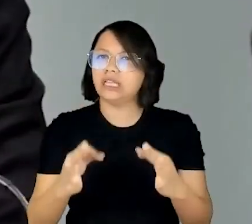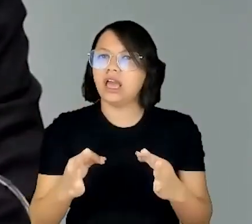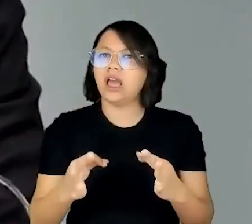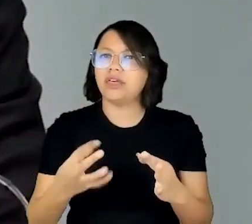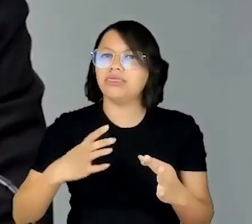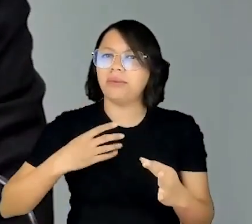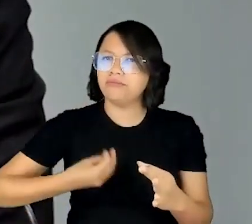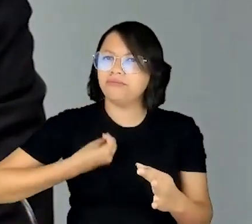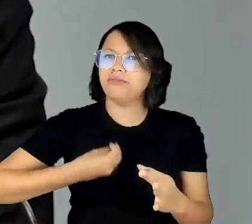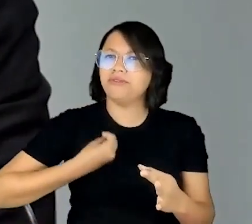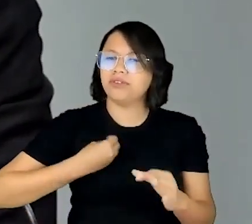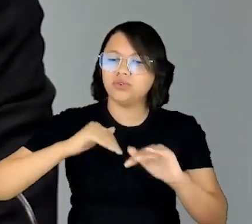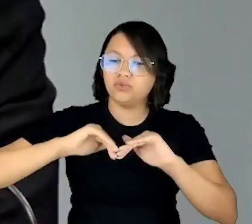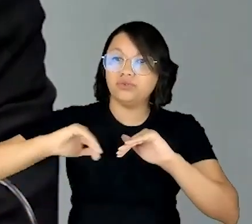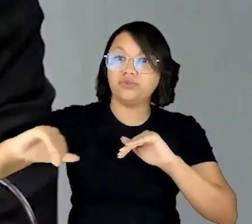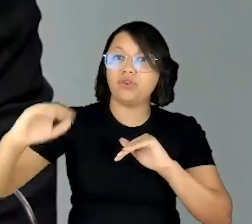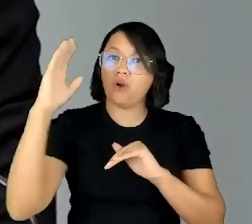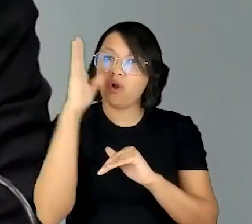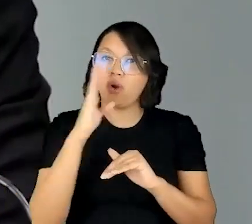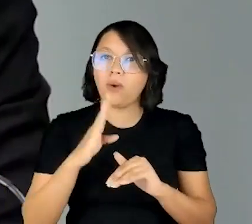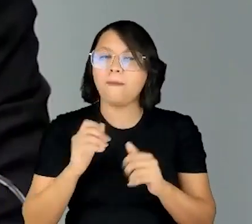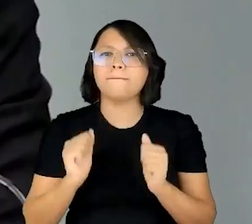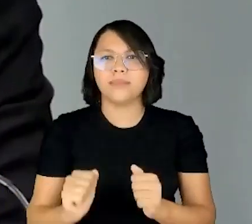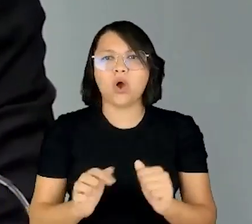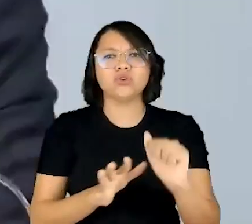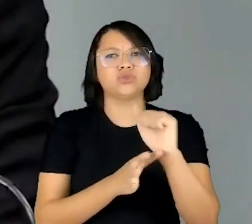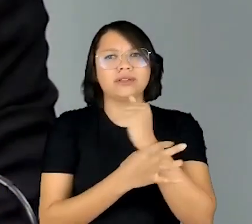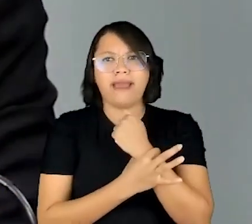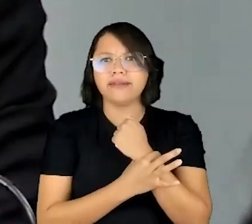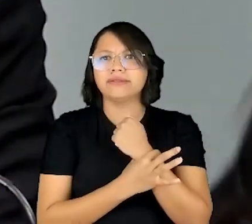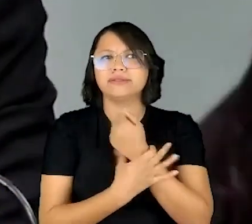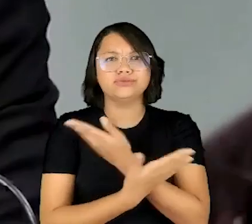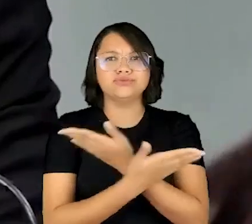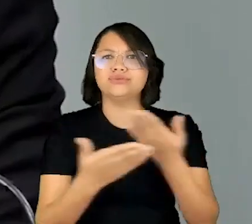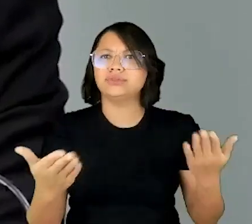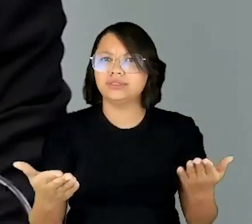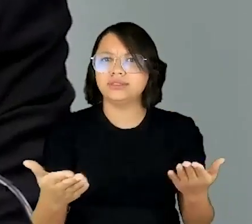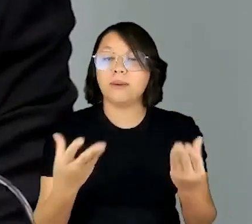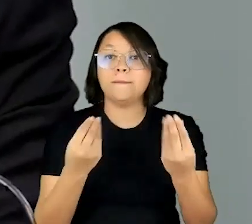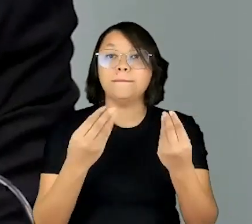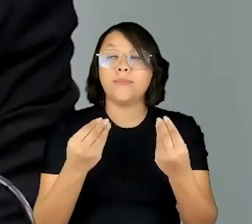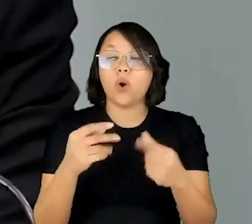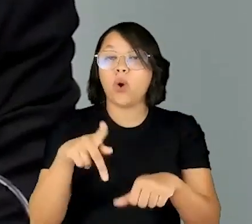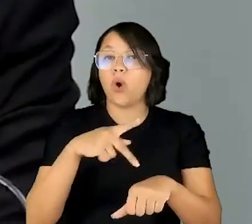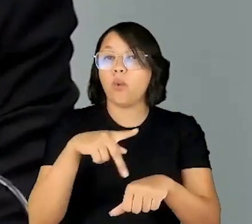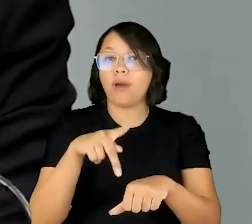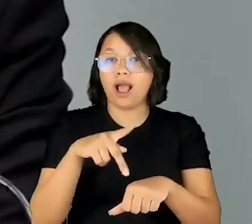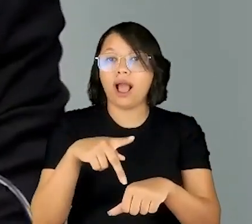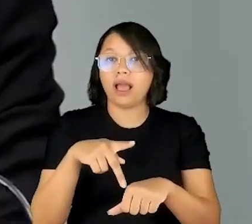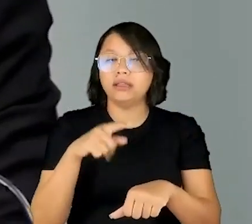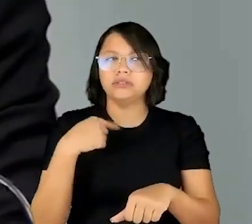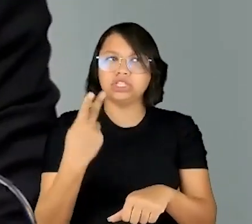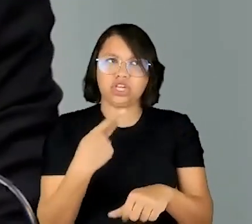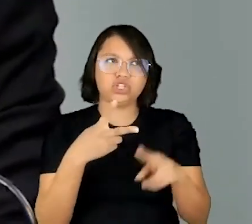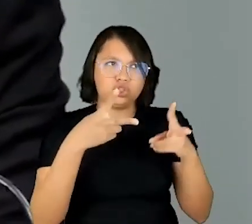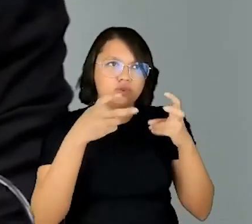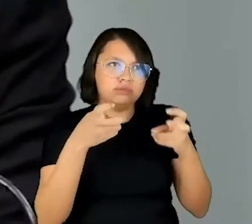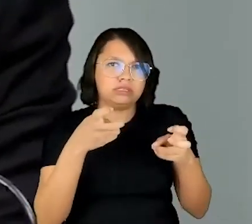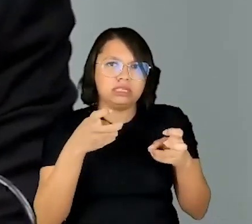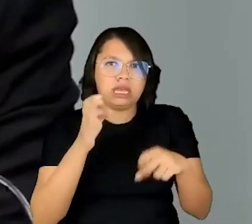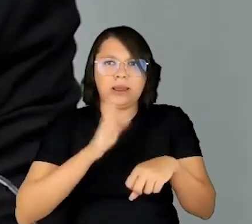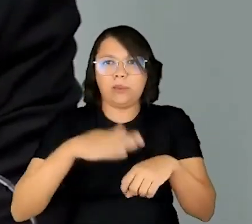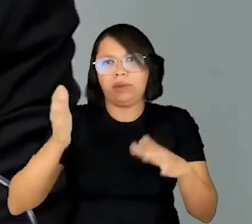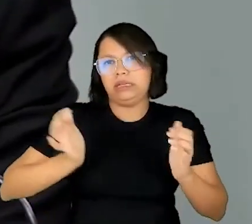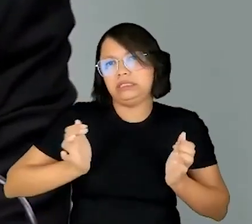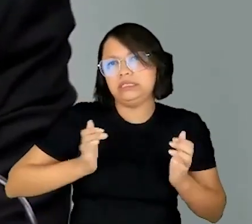vivência muito grande fora do Brasil. Posso garantir a vocês que muitos países, até países consideravelmente mais